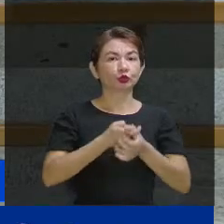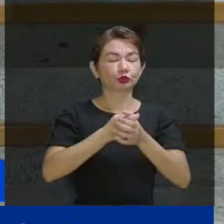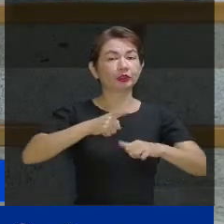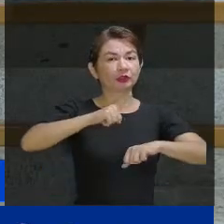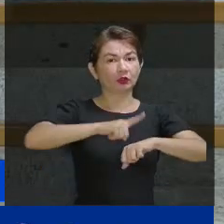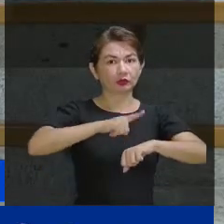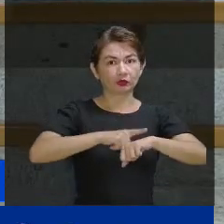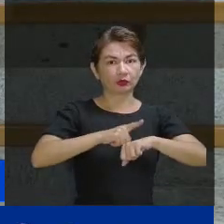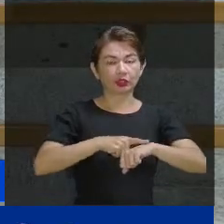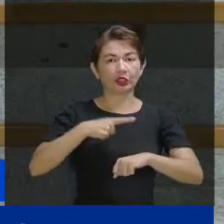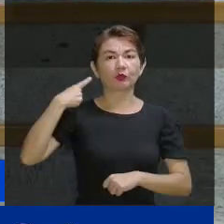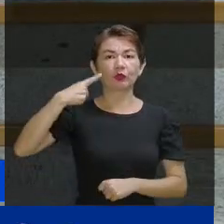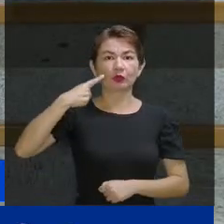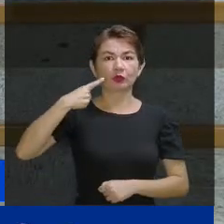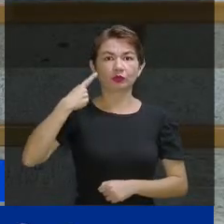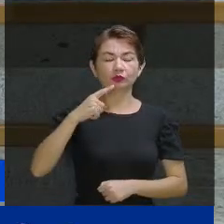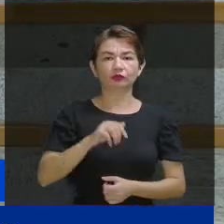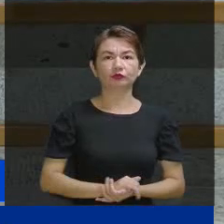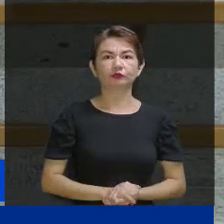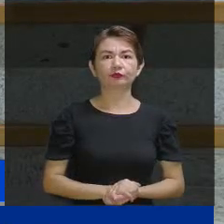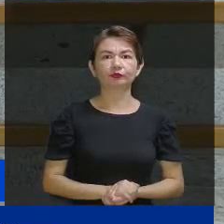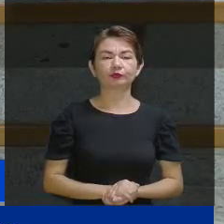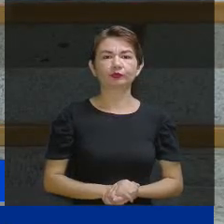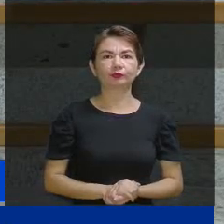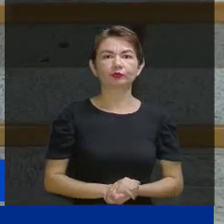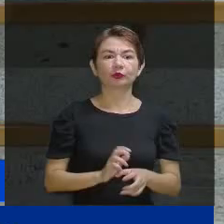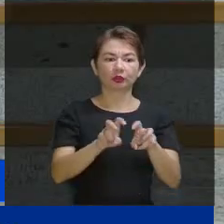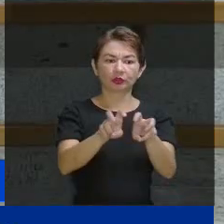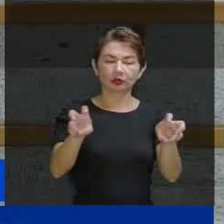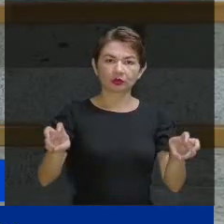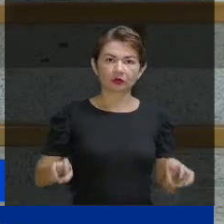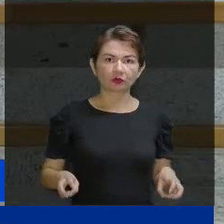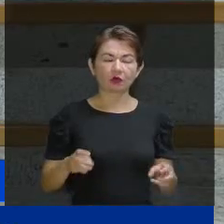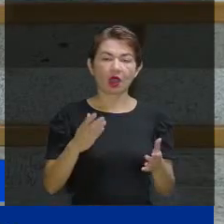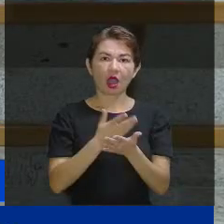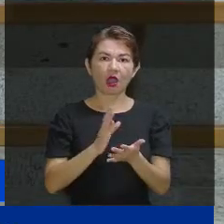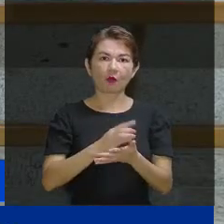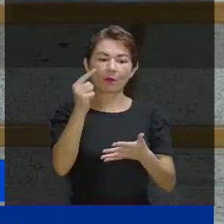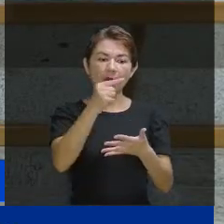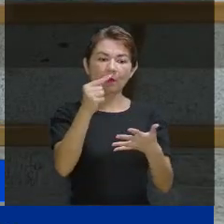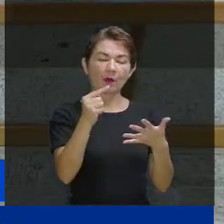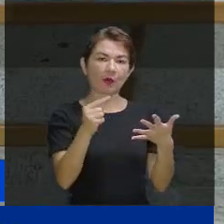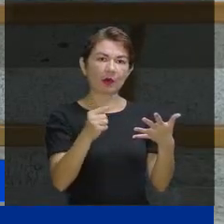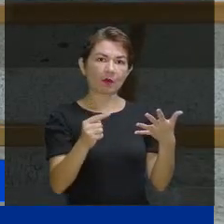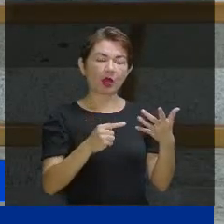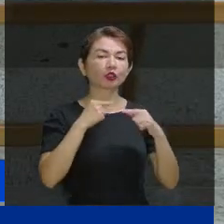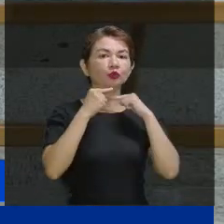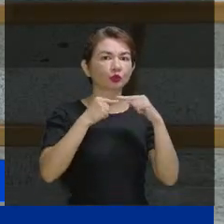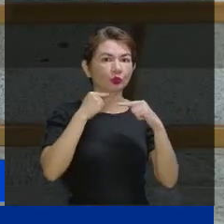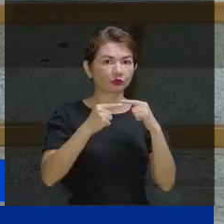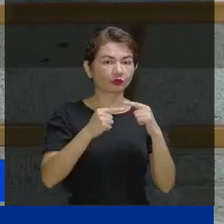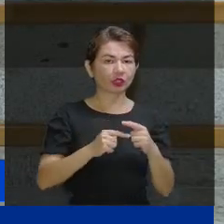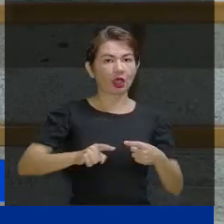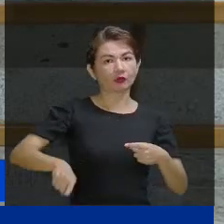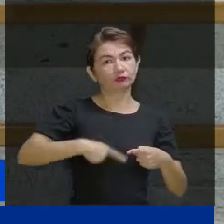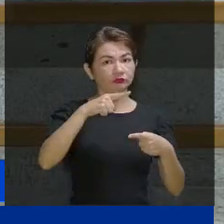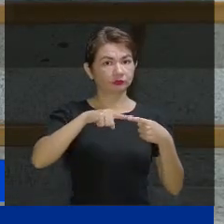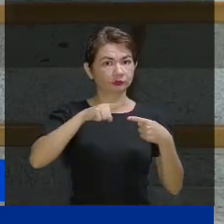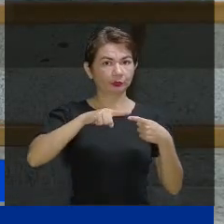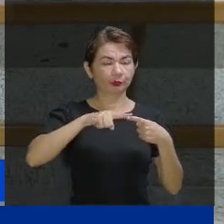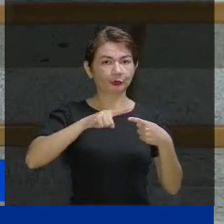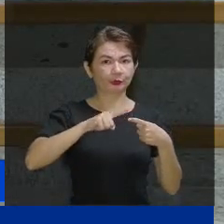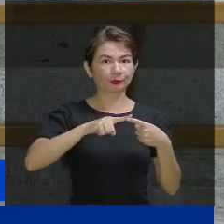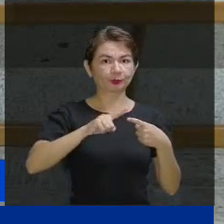do tempo do doutor Samuel para a corte enfrentar logo algumas questões de ordem que ele apresentou. Primeiro ponto.